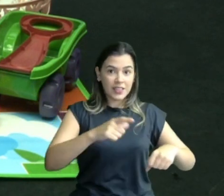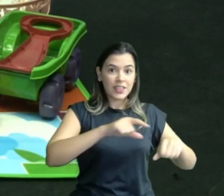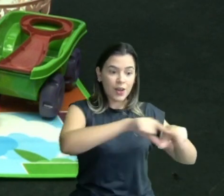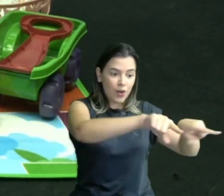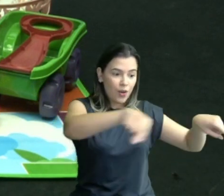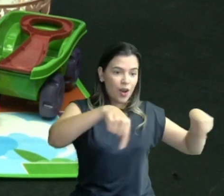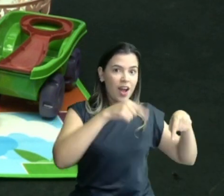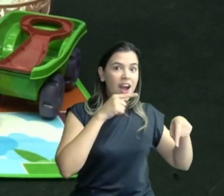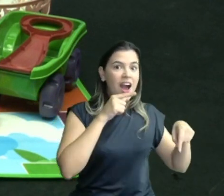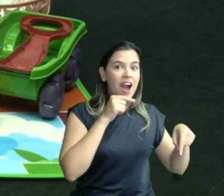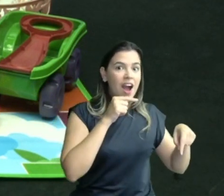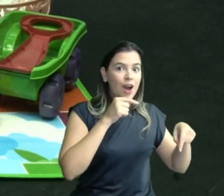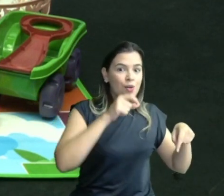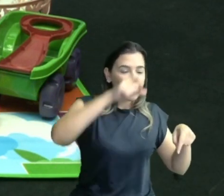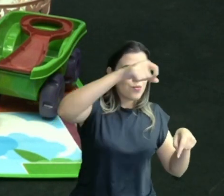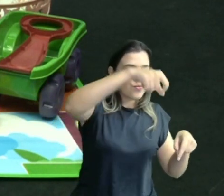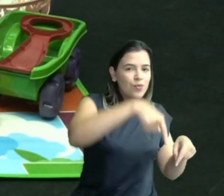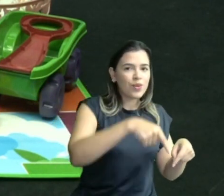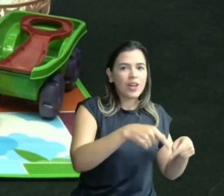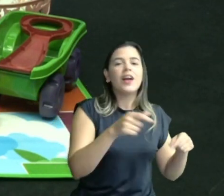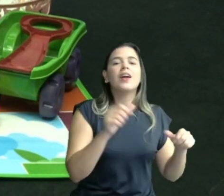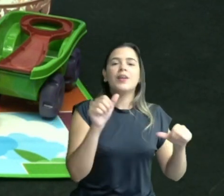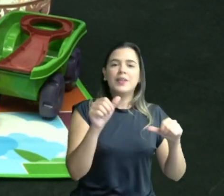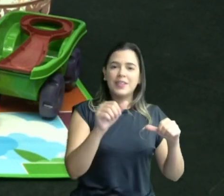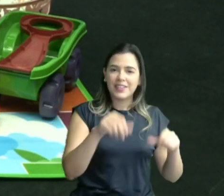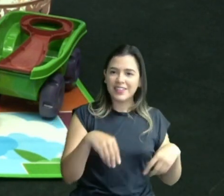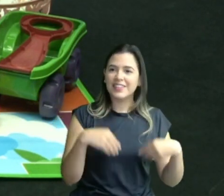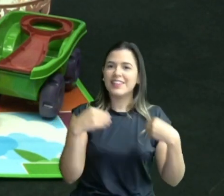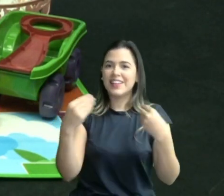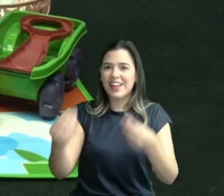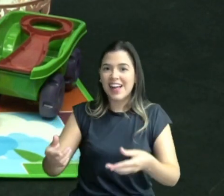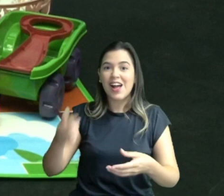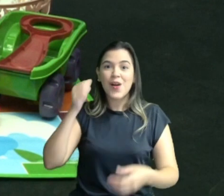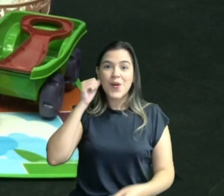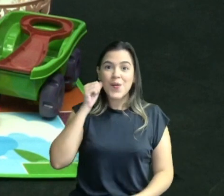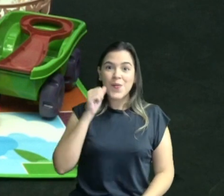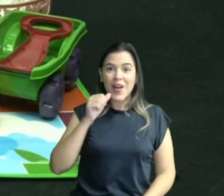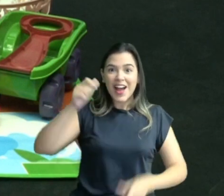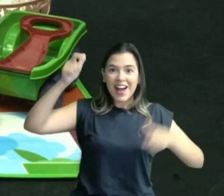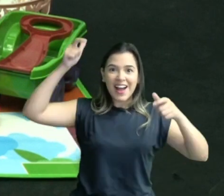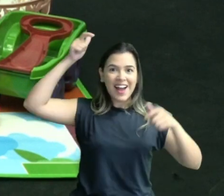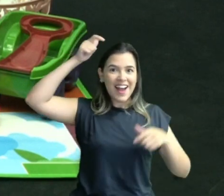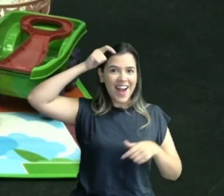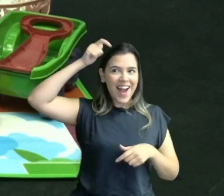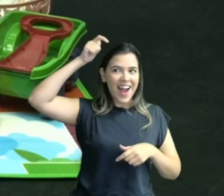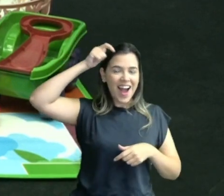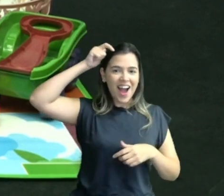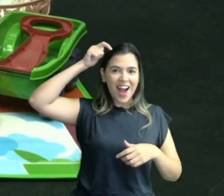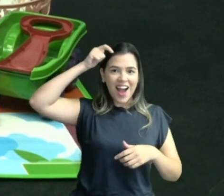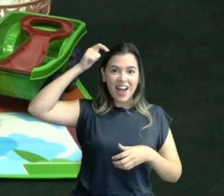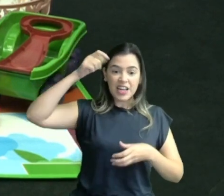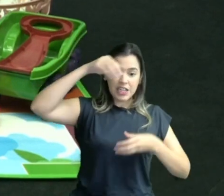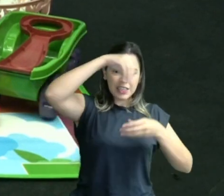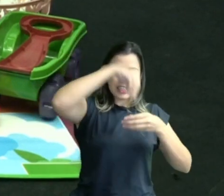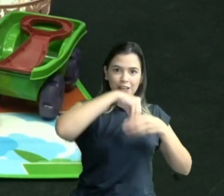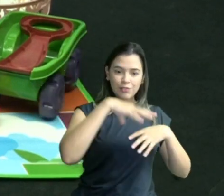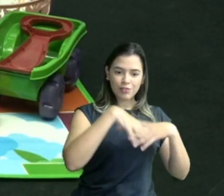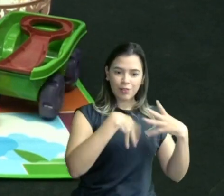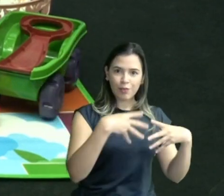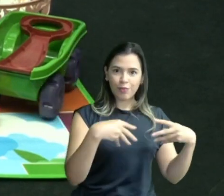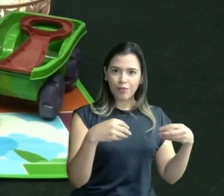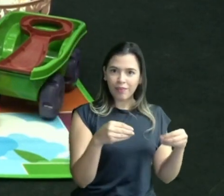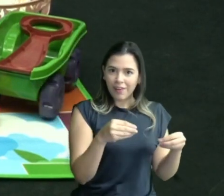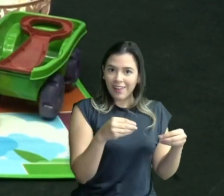junto com a mudança trazendo uma carta para Cinderela uma surpresa dentro dela